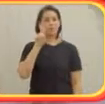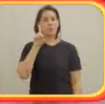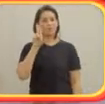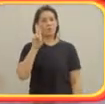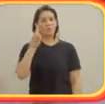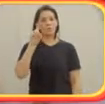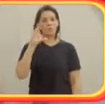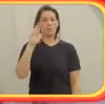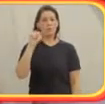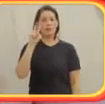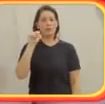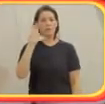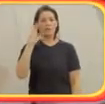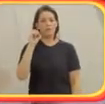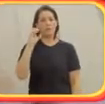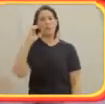Instagram é